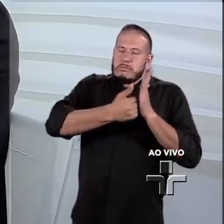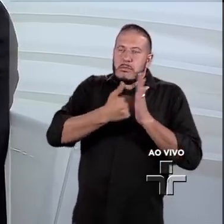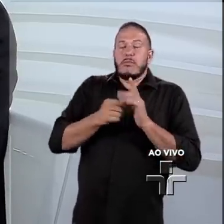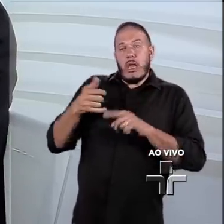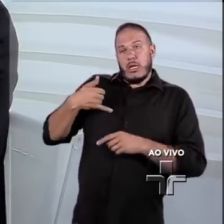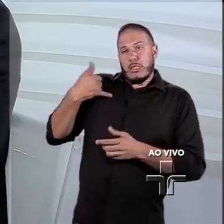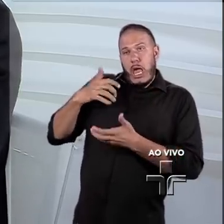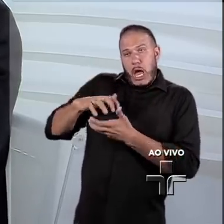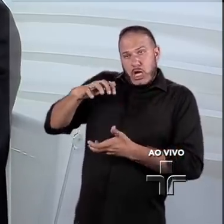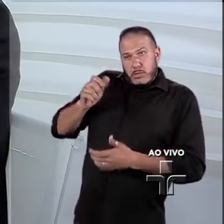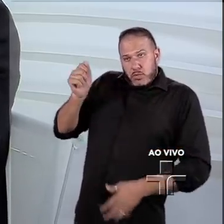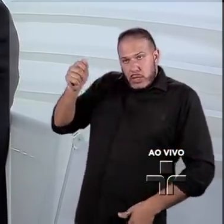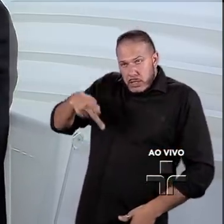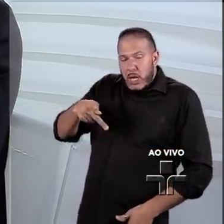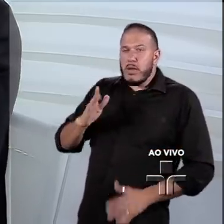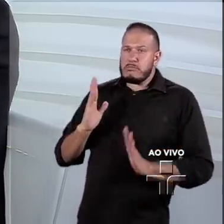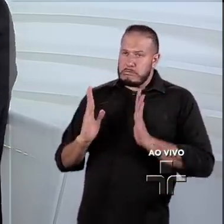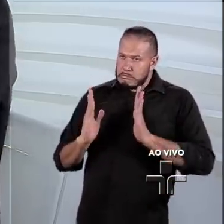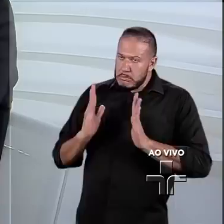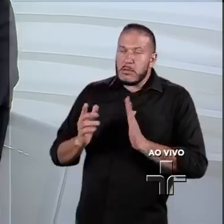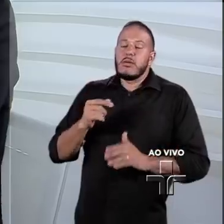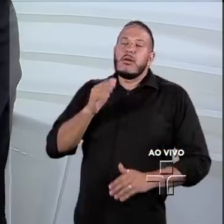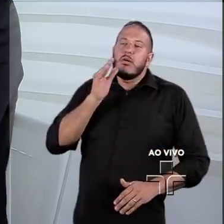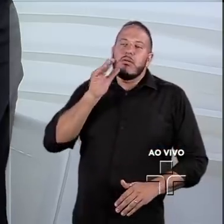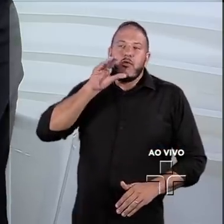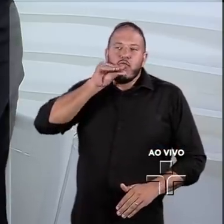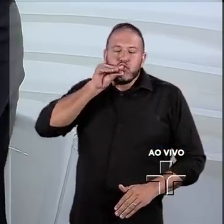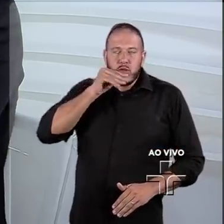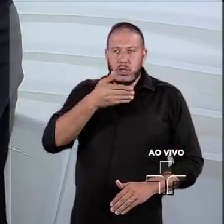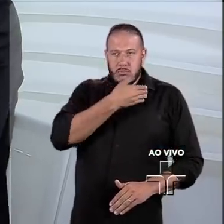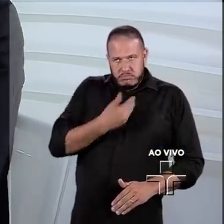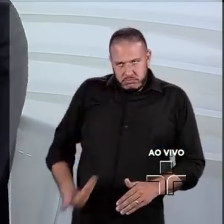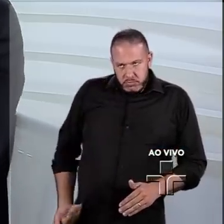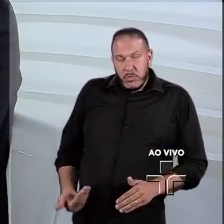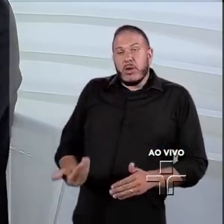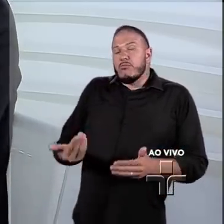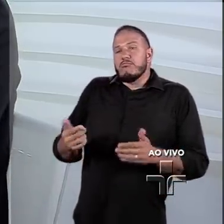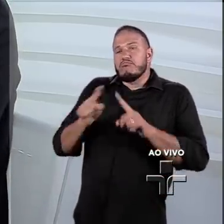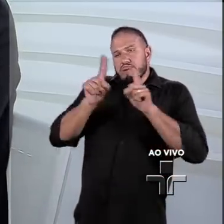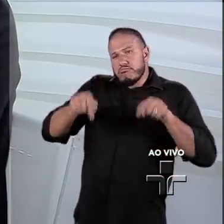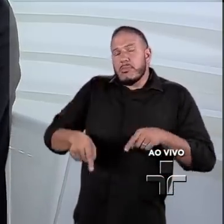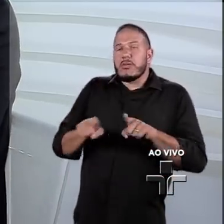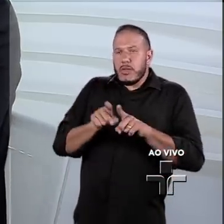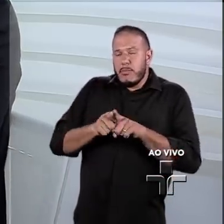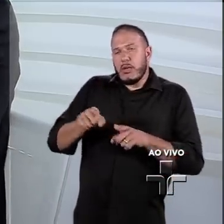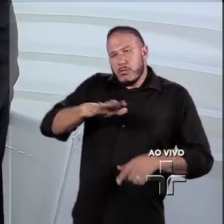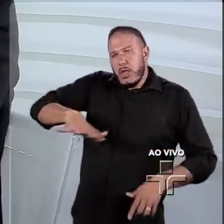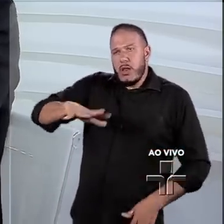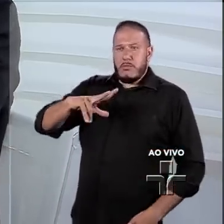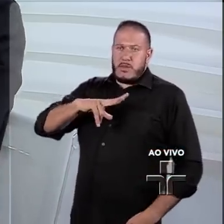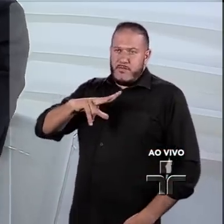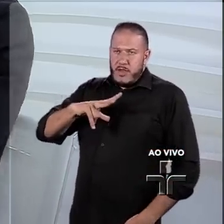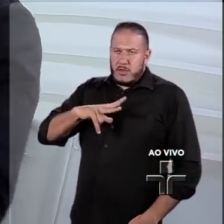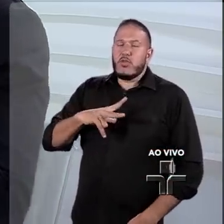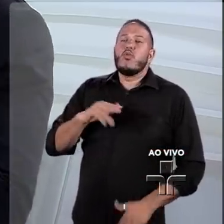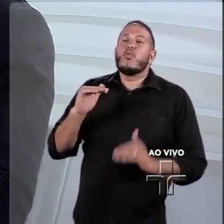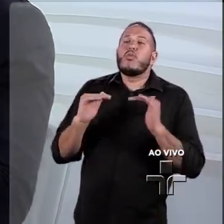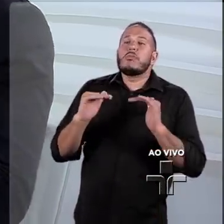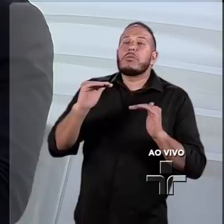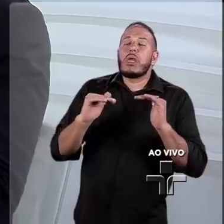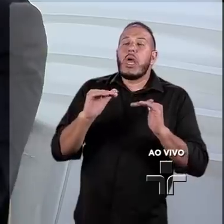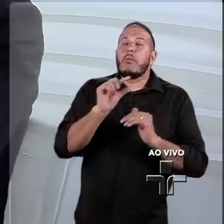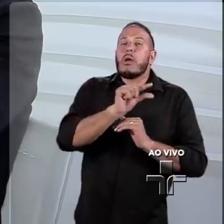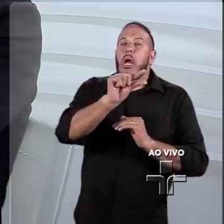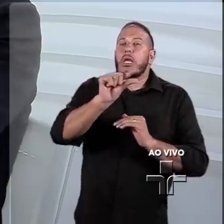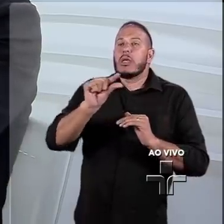entre a aposentadoria do servidor público e a aposentadoria do servidor da área privada. O quanto que é para cada um